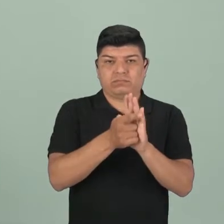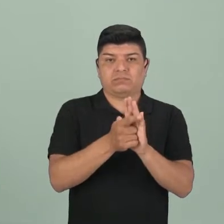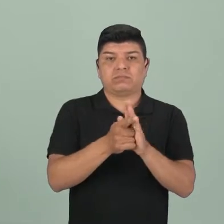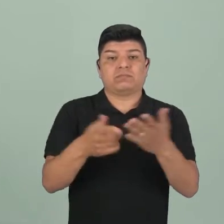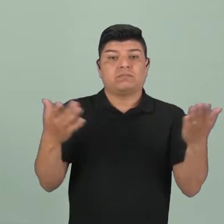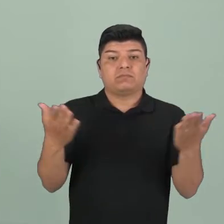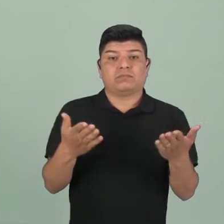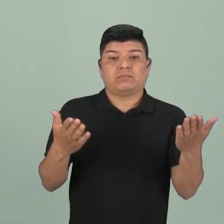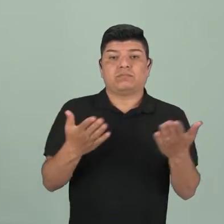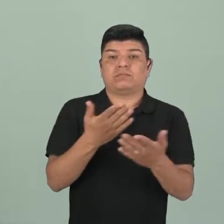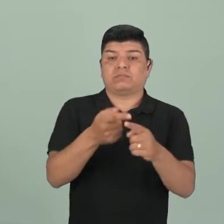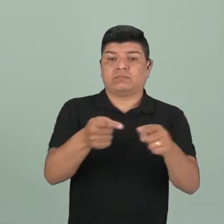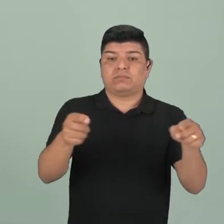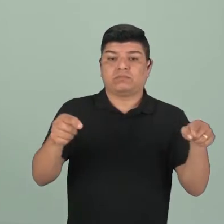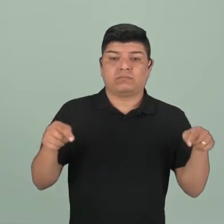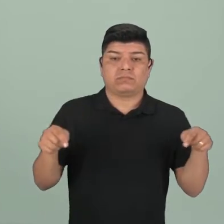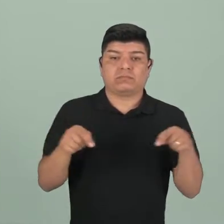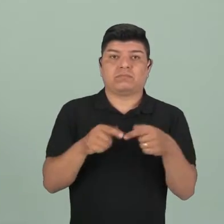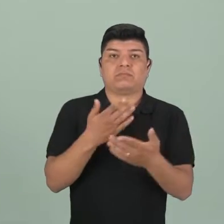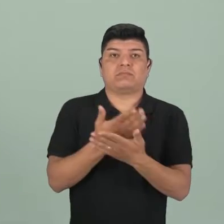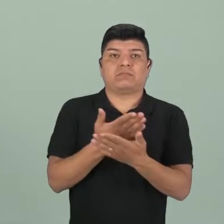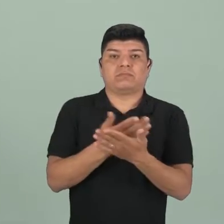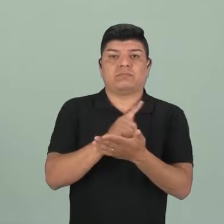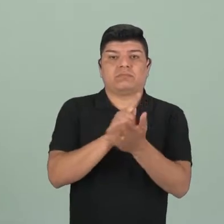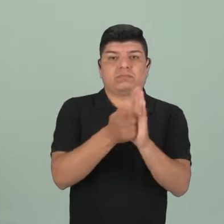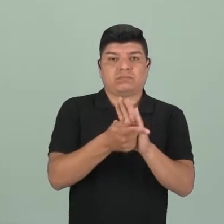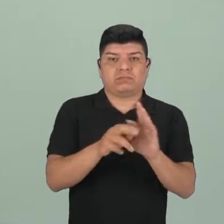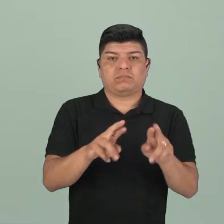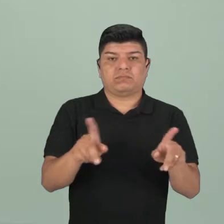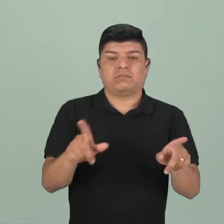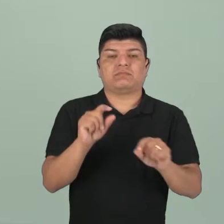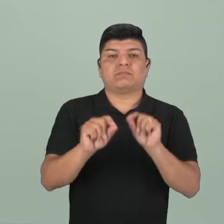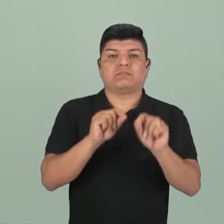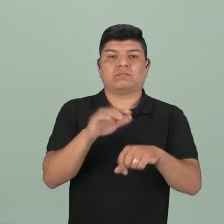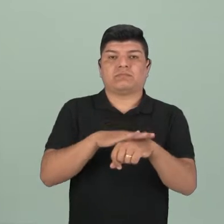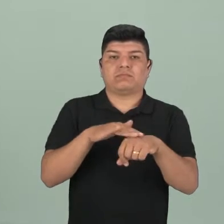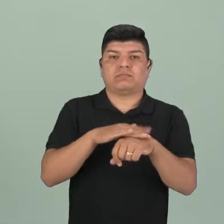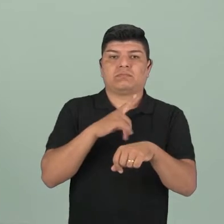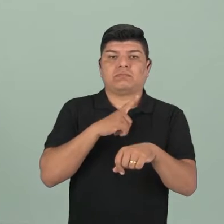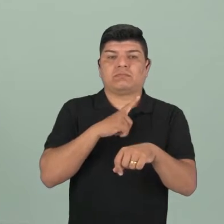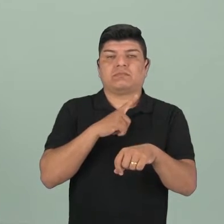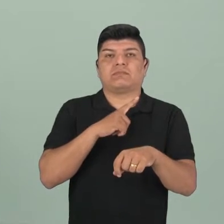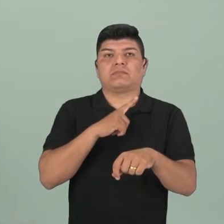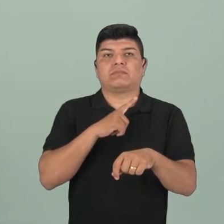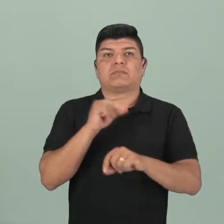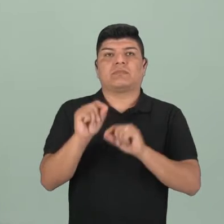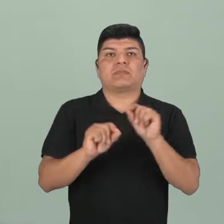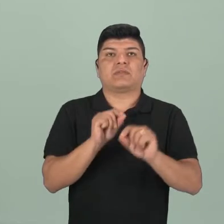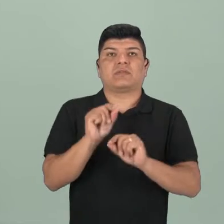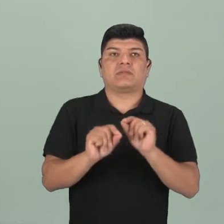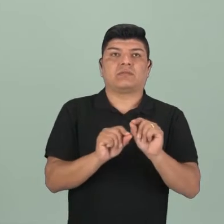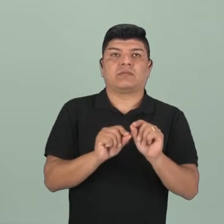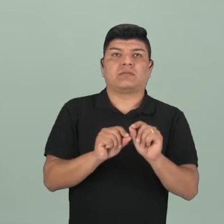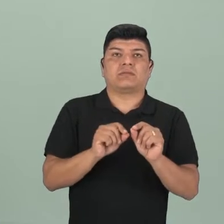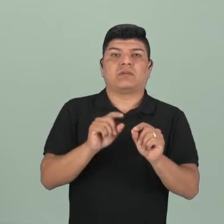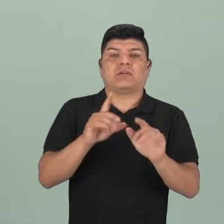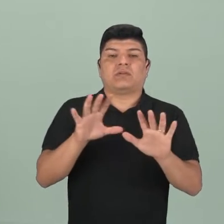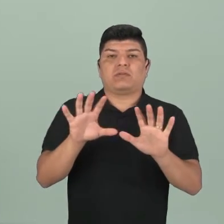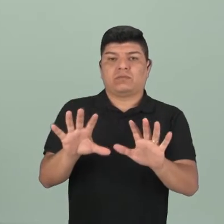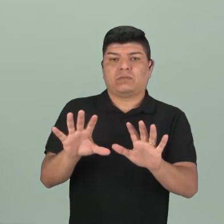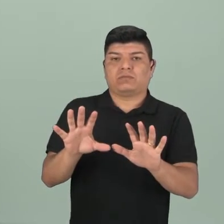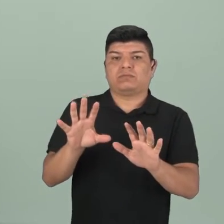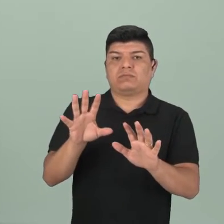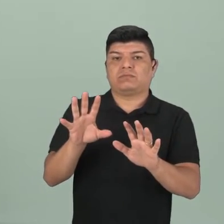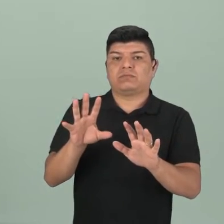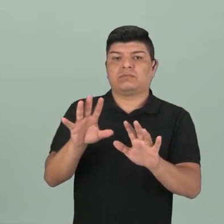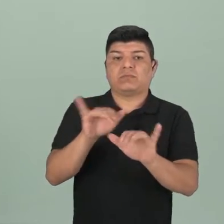né? Se fala muito, o uso dos gêneros discursivos, né? O que são gêneros discursivos? Gênero discursivo, galerinha, é o meio pelo